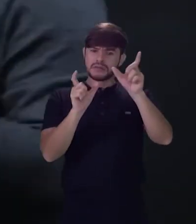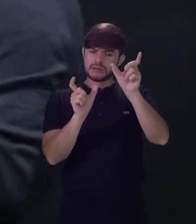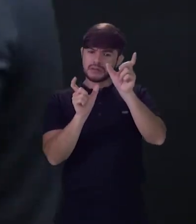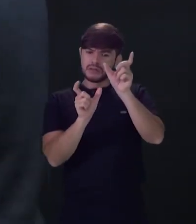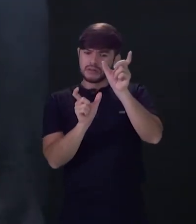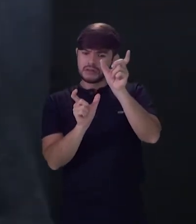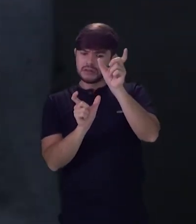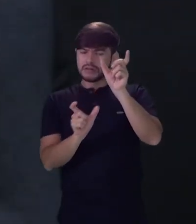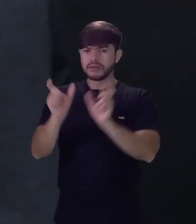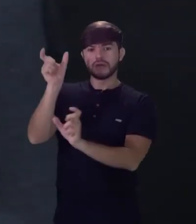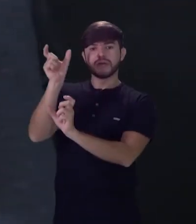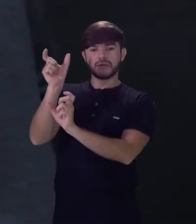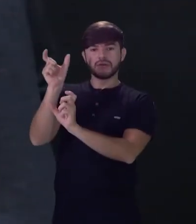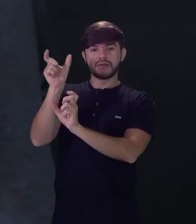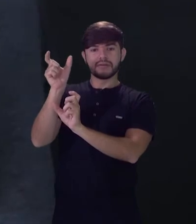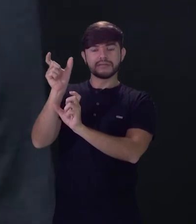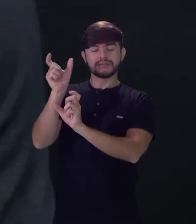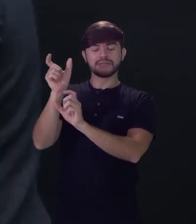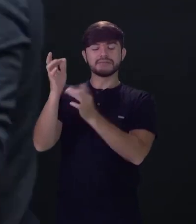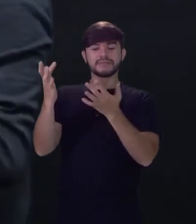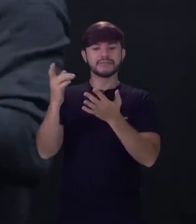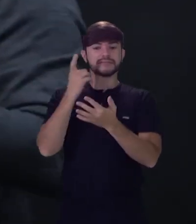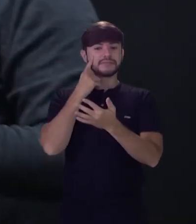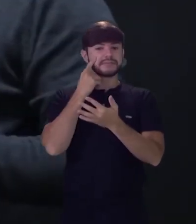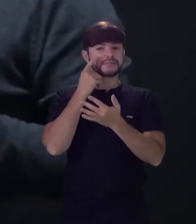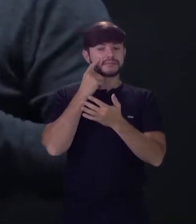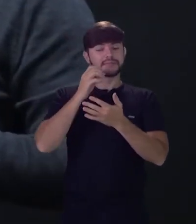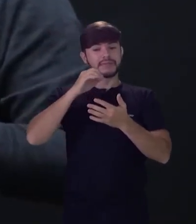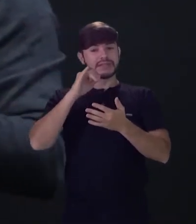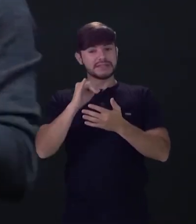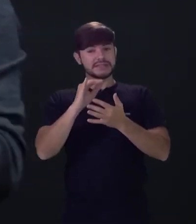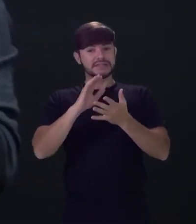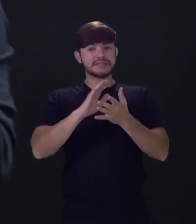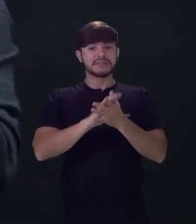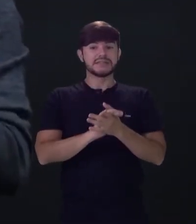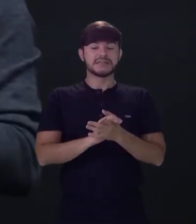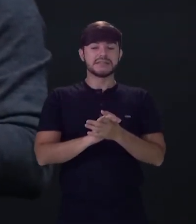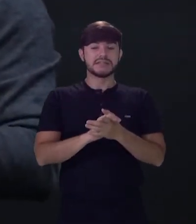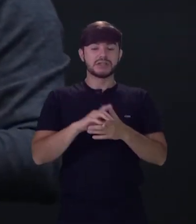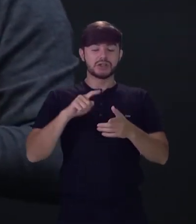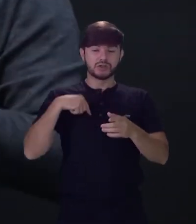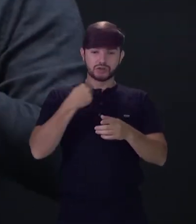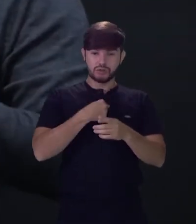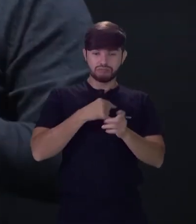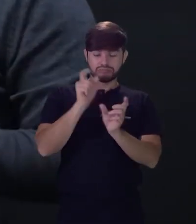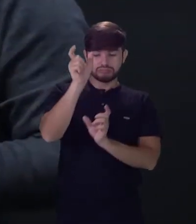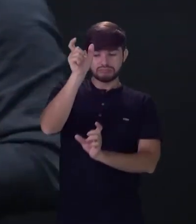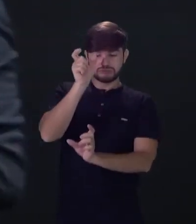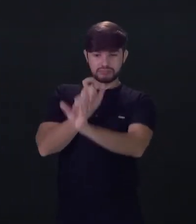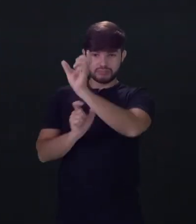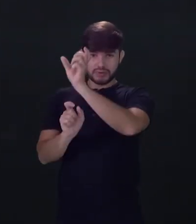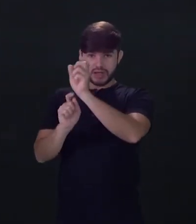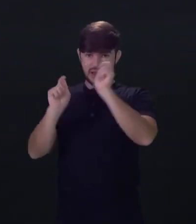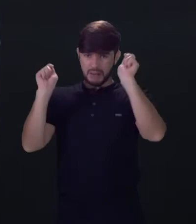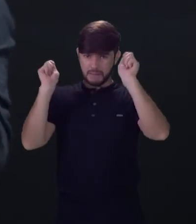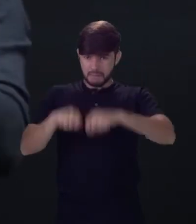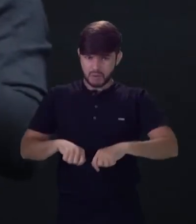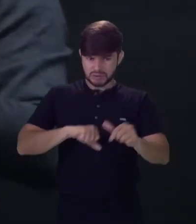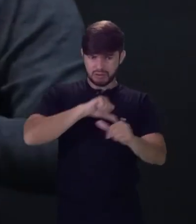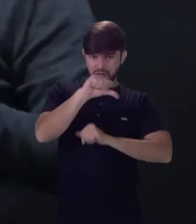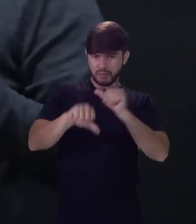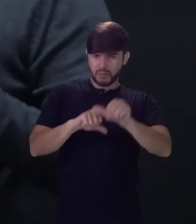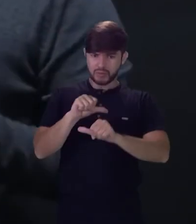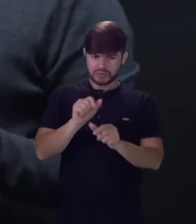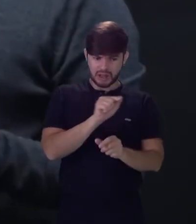outro detalhe, tá? A inversão da base não nos dá o direito de trocar o sinal. Ou seja, o